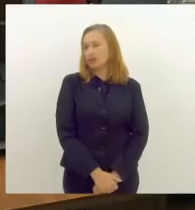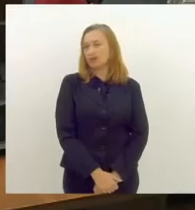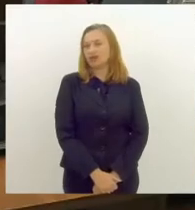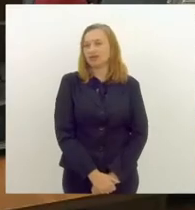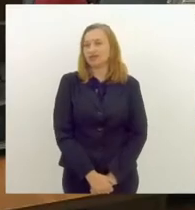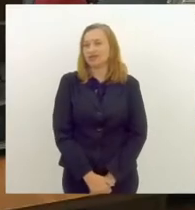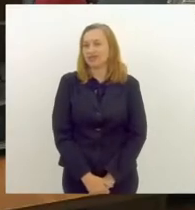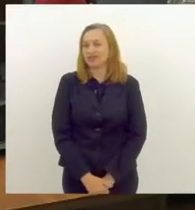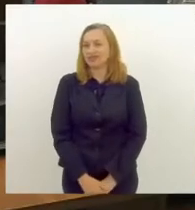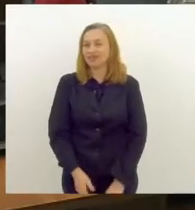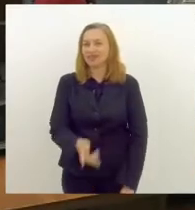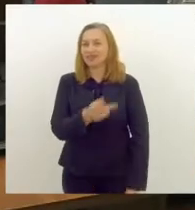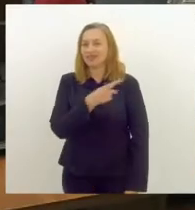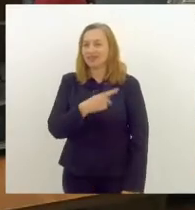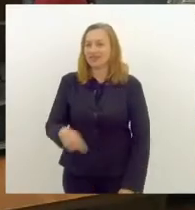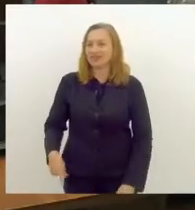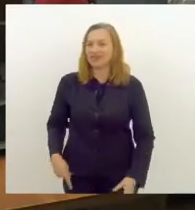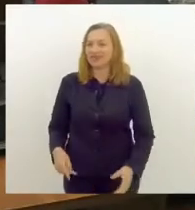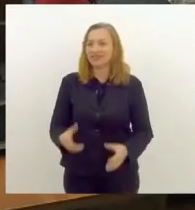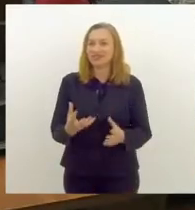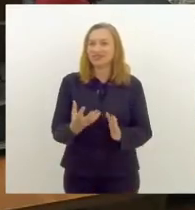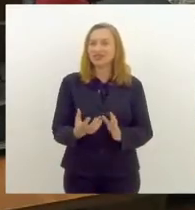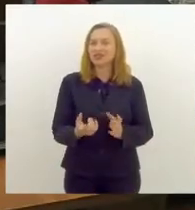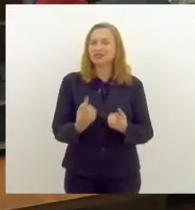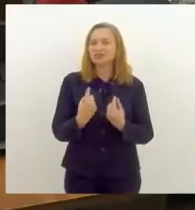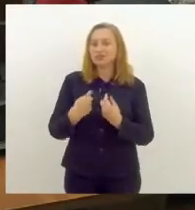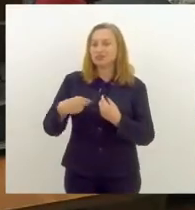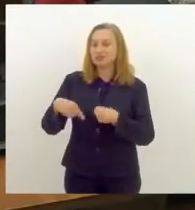Presidente, o parecer é contrário.